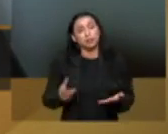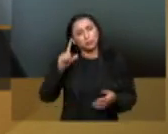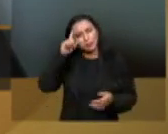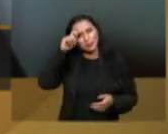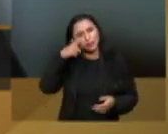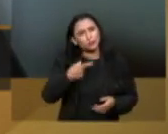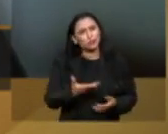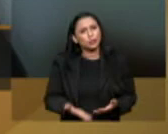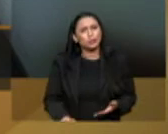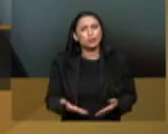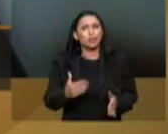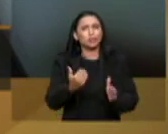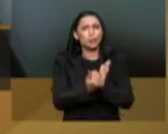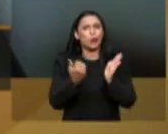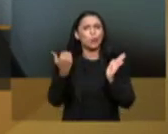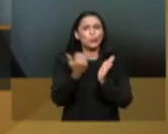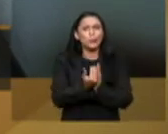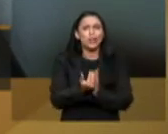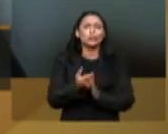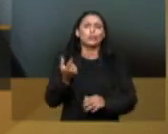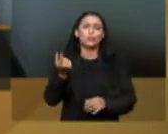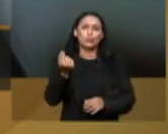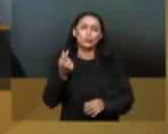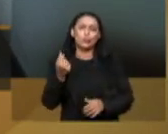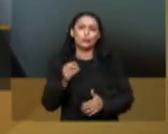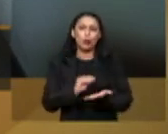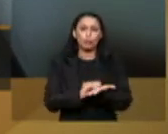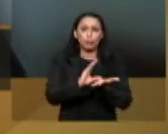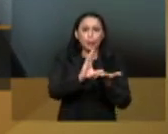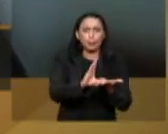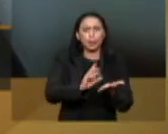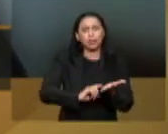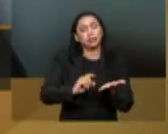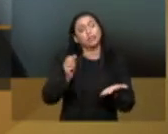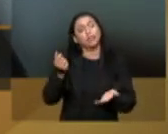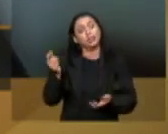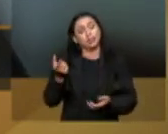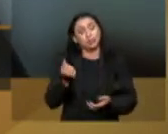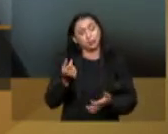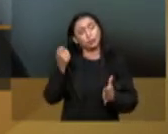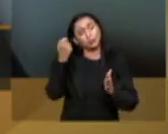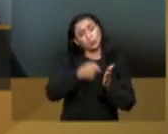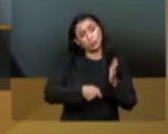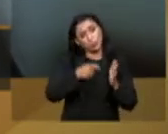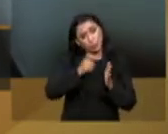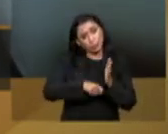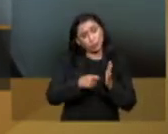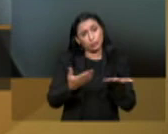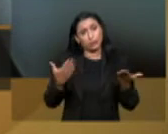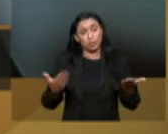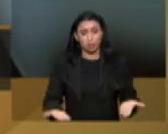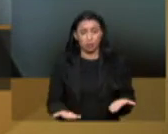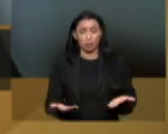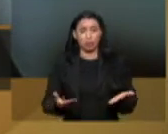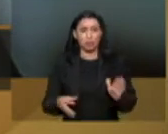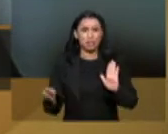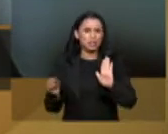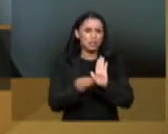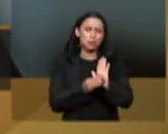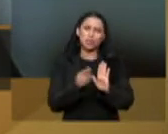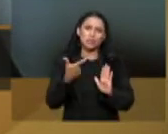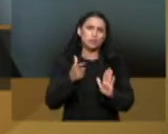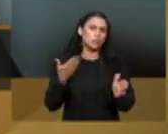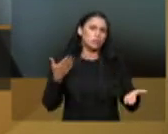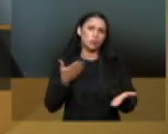dificuldade de repassar o aumento da carga tributária para a frente. Embora essas emendas não tenham